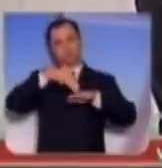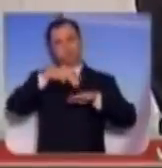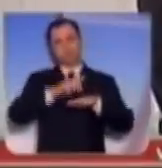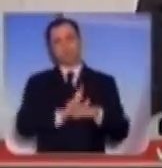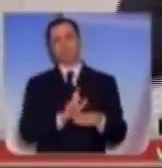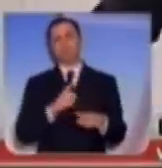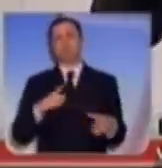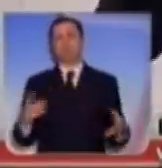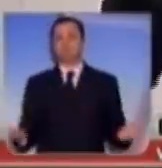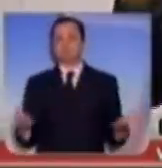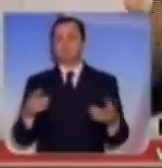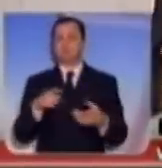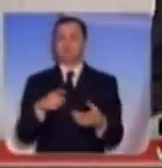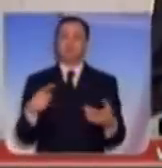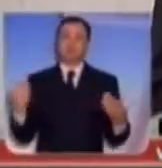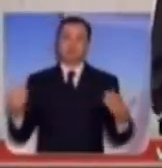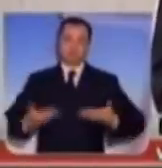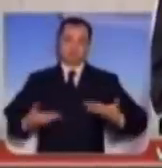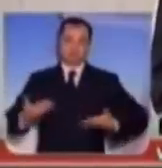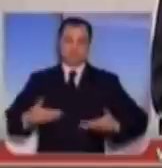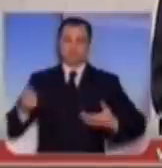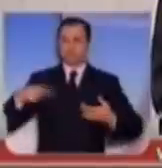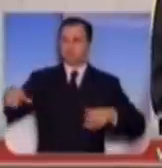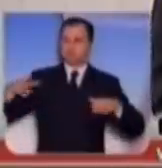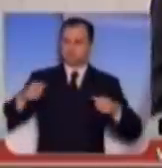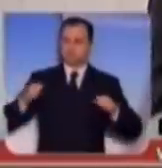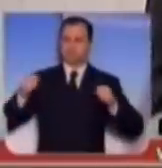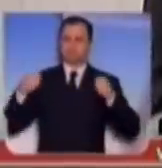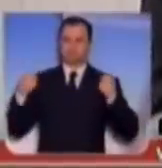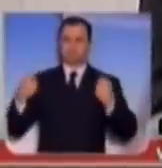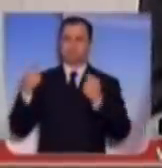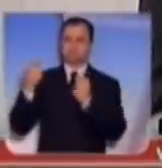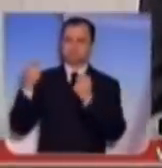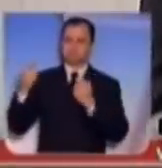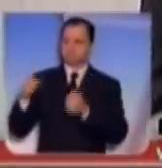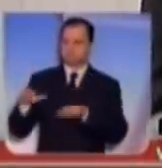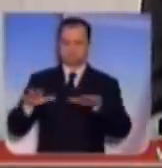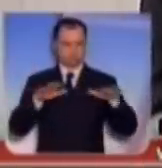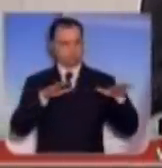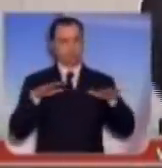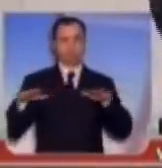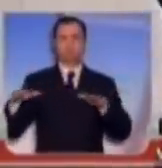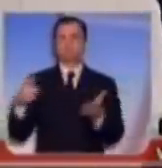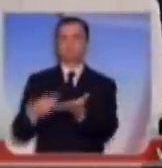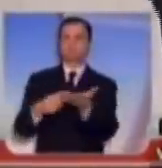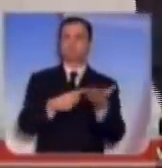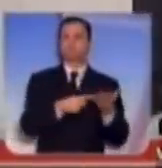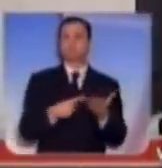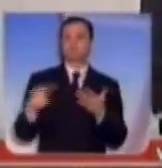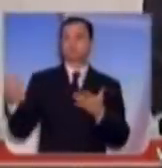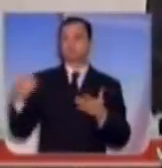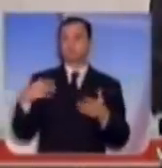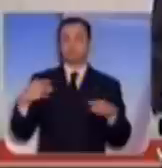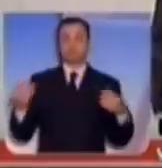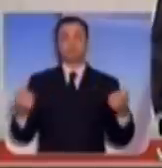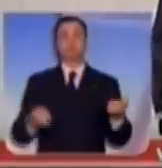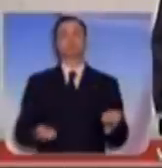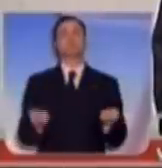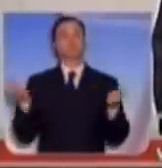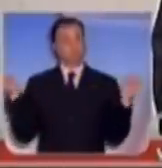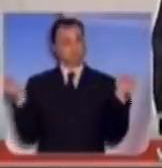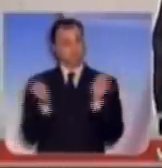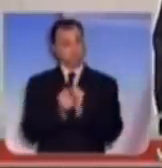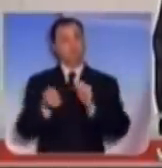magistério. Senhor presidente, então, os servidores estão mobilizados em toda a cidade de São Paulo, e ontem nós participamos de mais